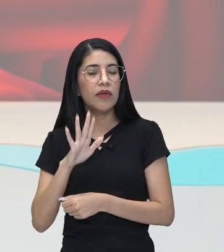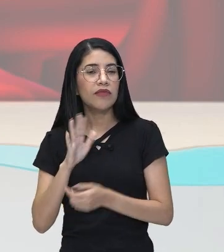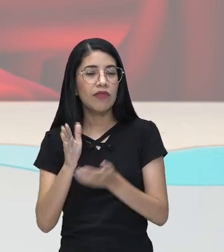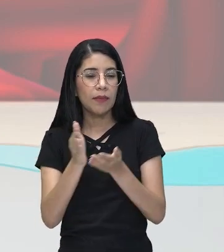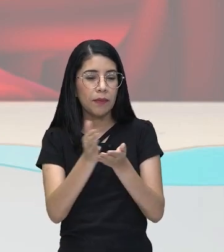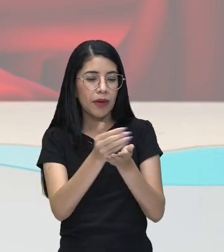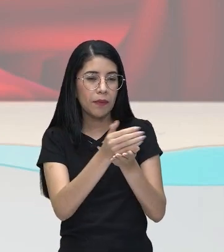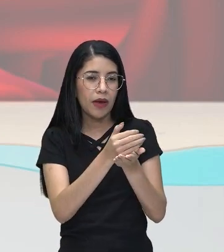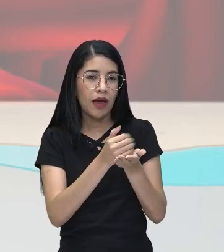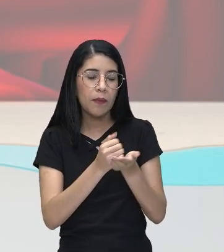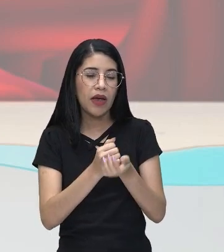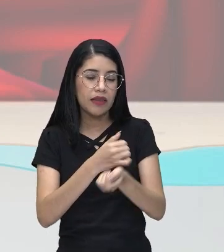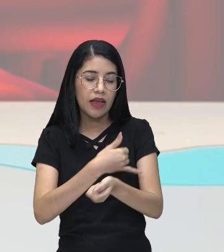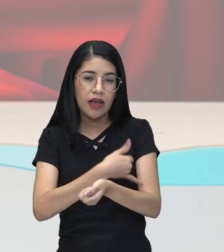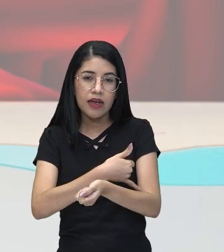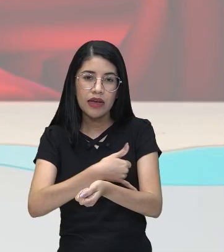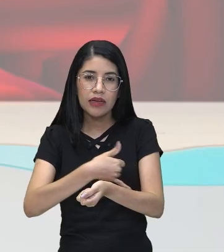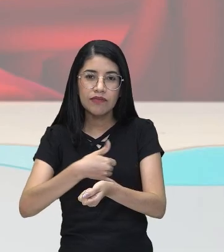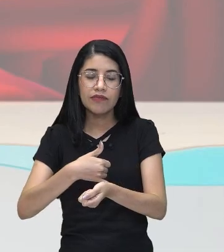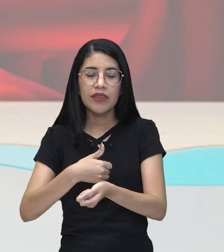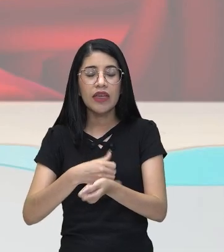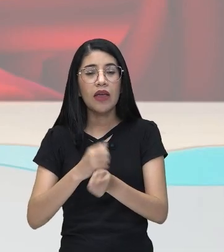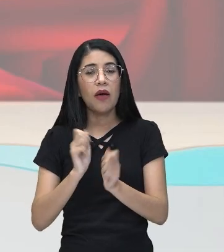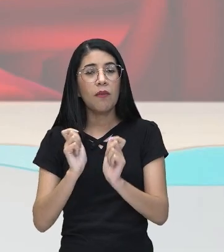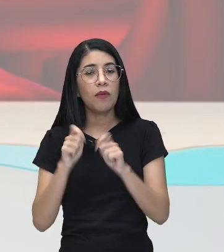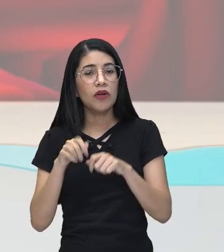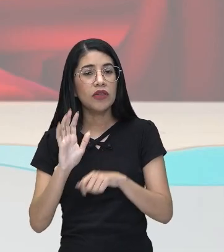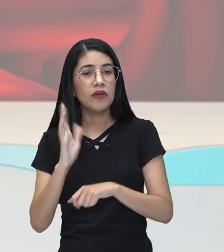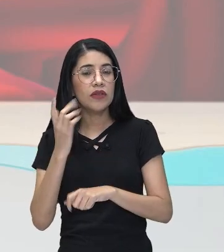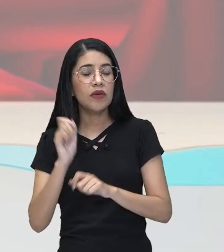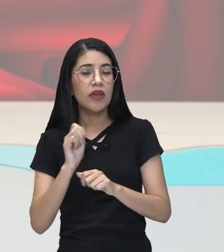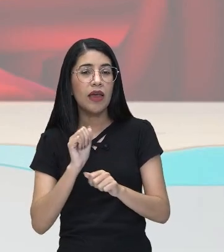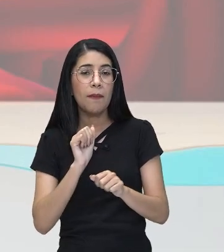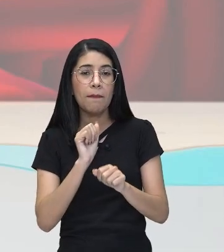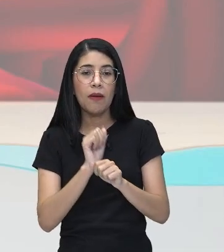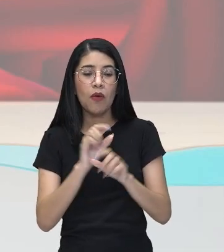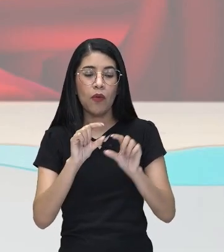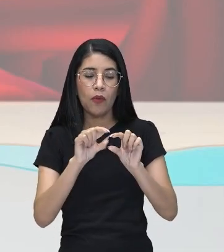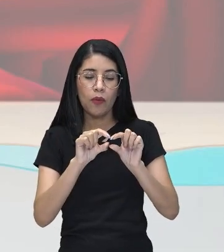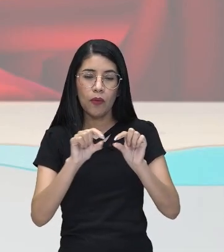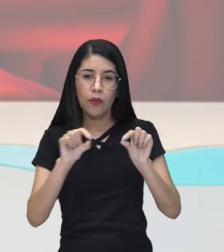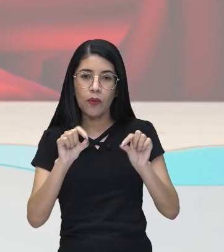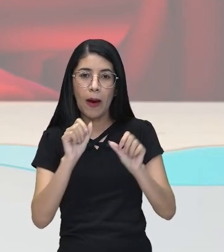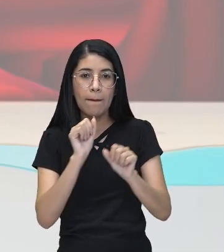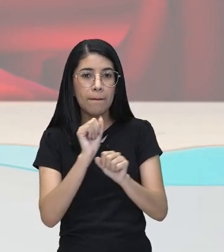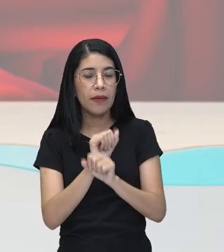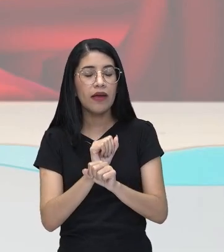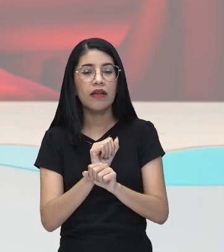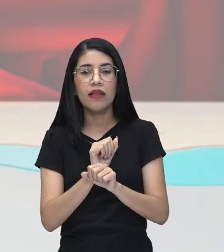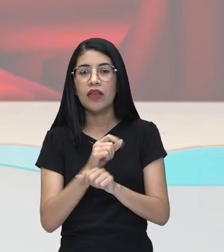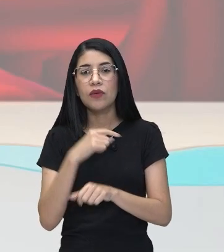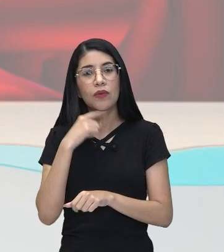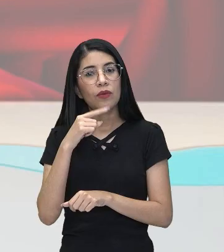se acumulem nas artérias, o que pode levar à obstrução parcial ou total